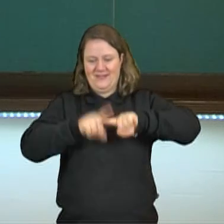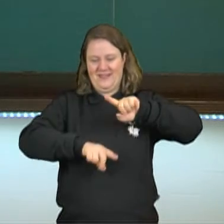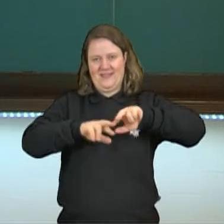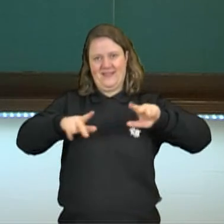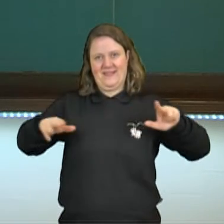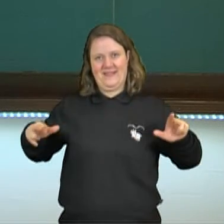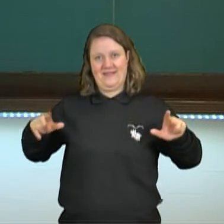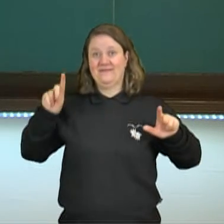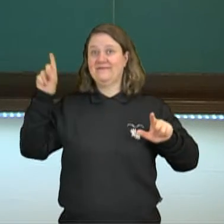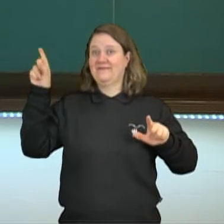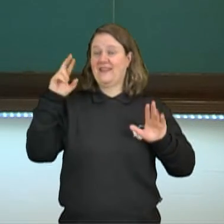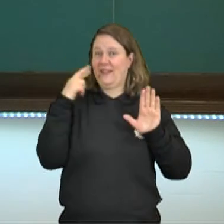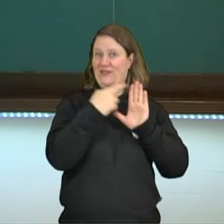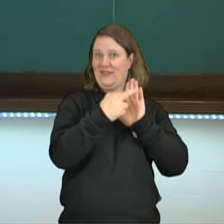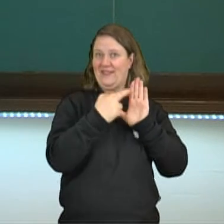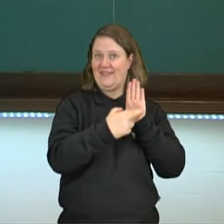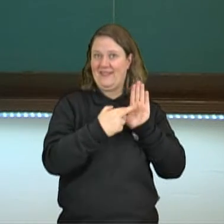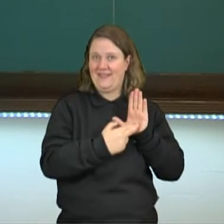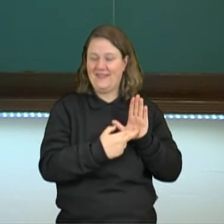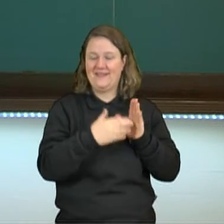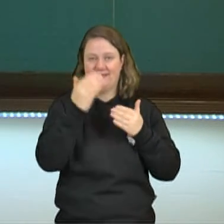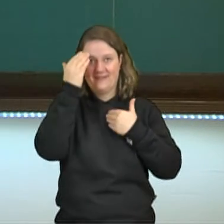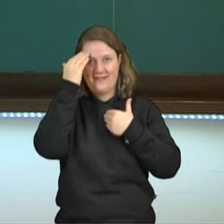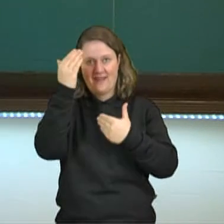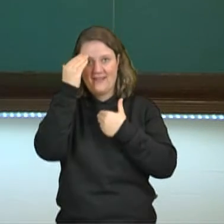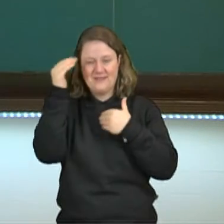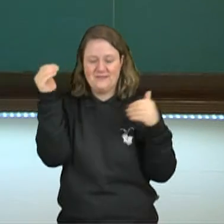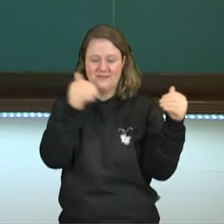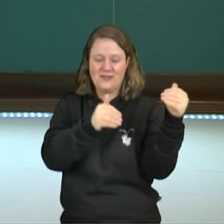nossas referências de aula, agradeço a sua